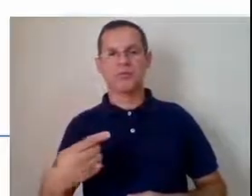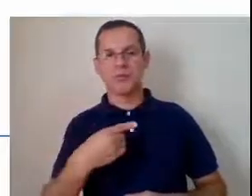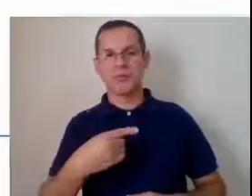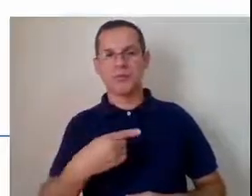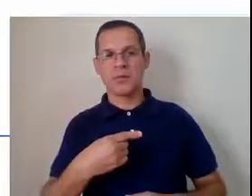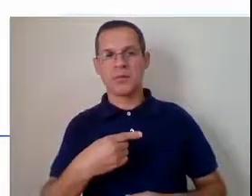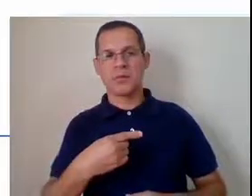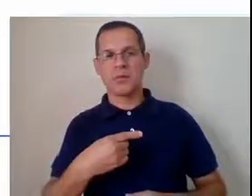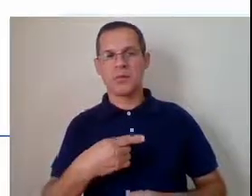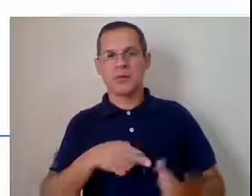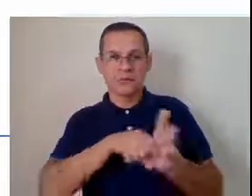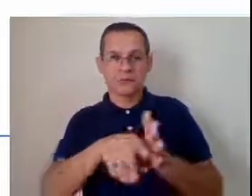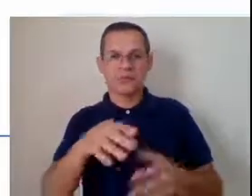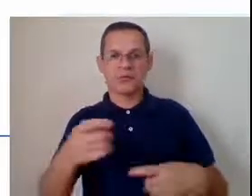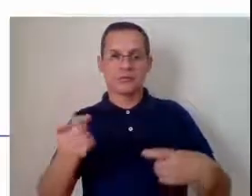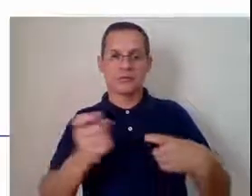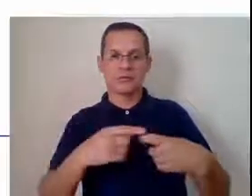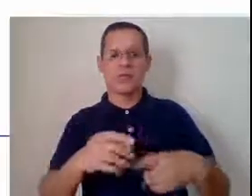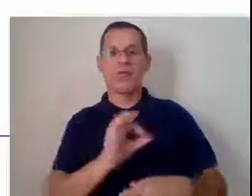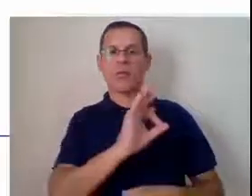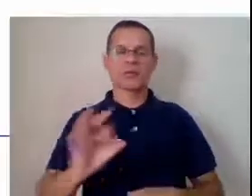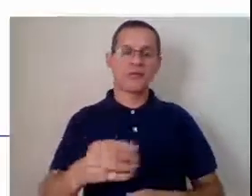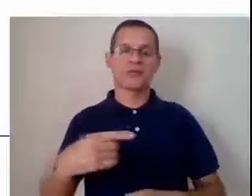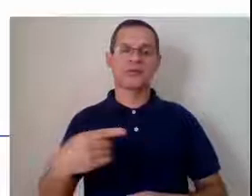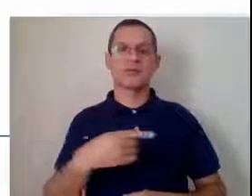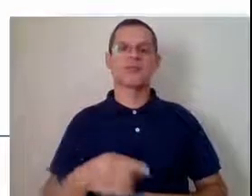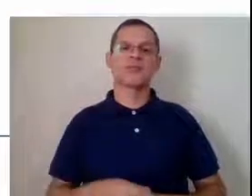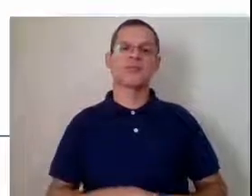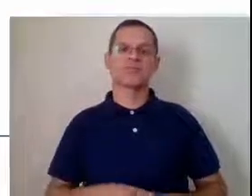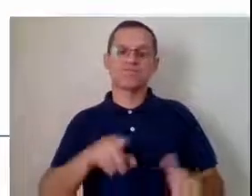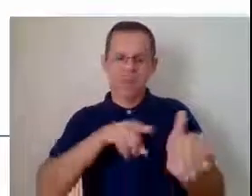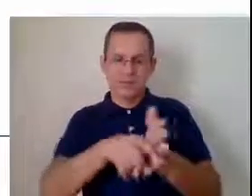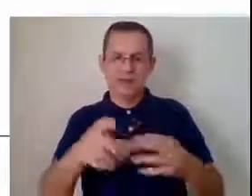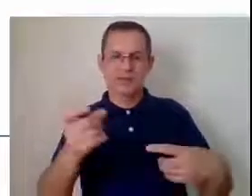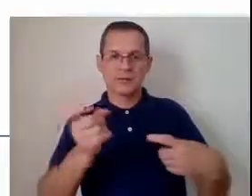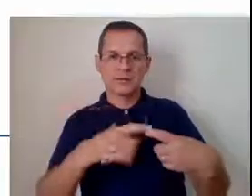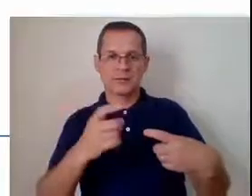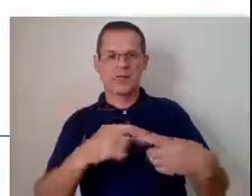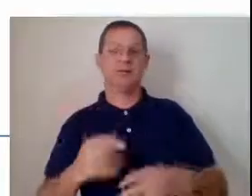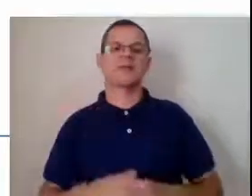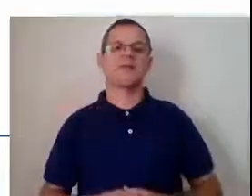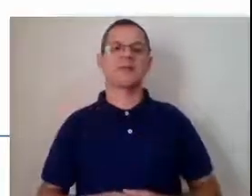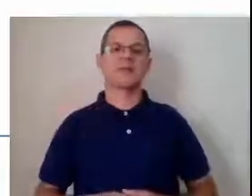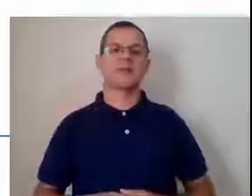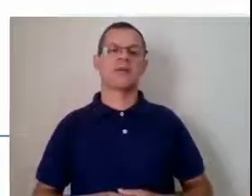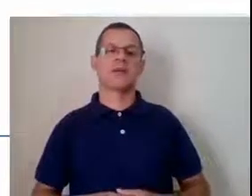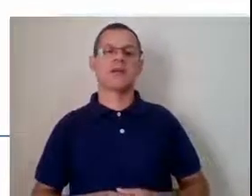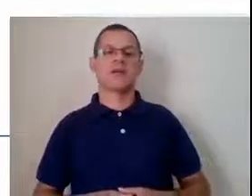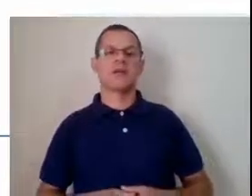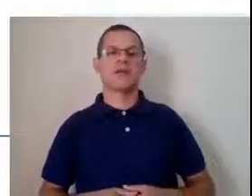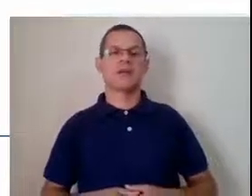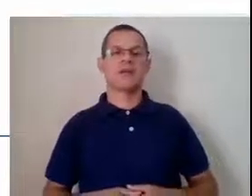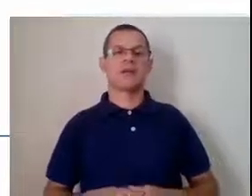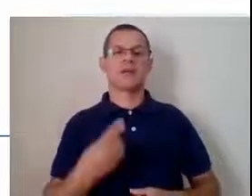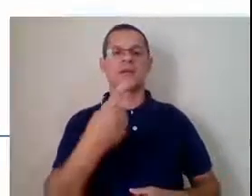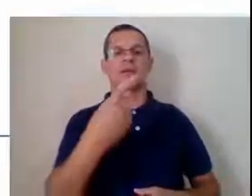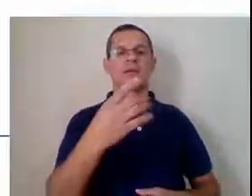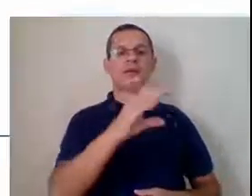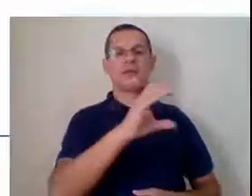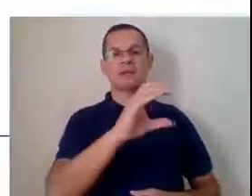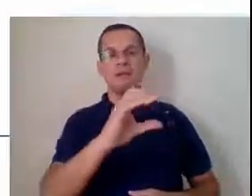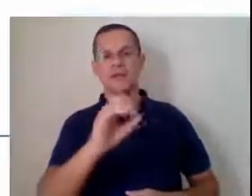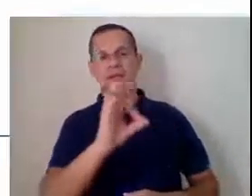tenho como calcular o percentual na redução das consultas, né? 100% eu tenho